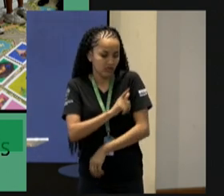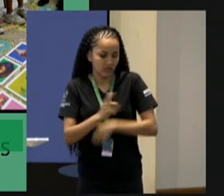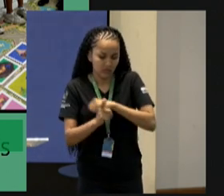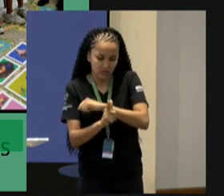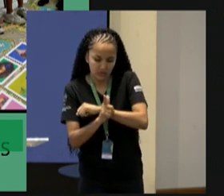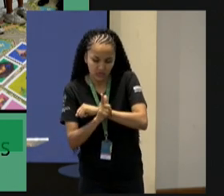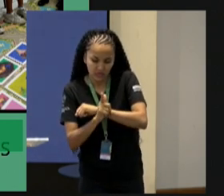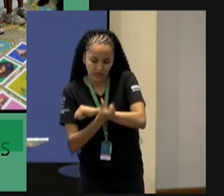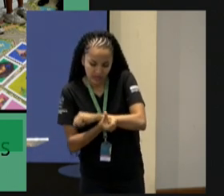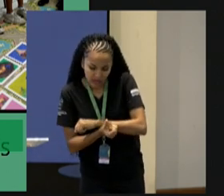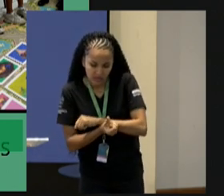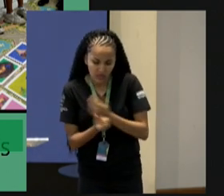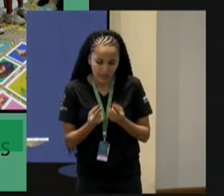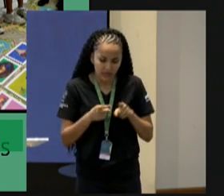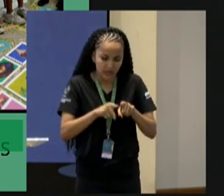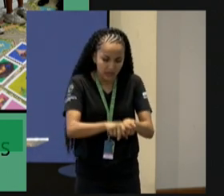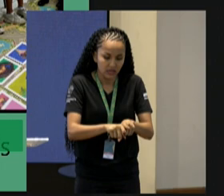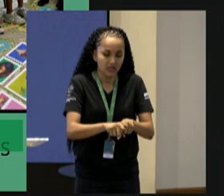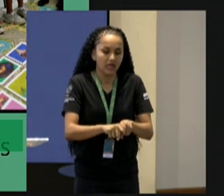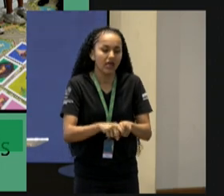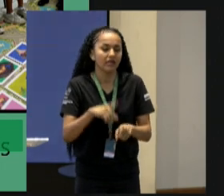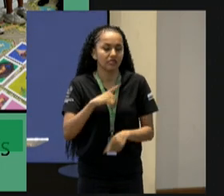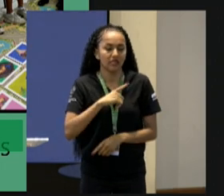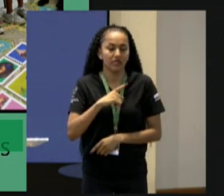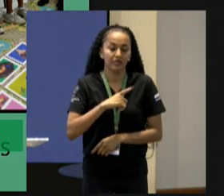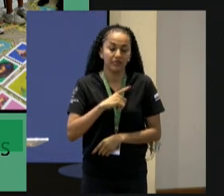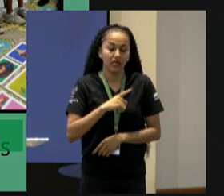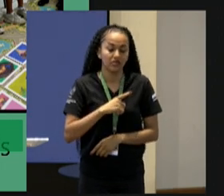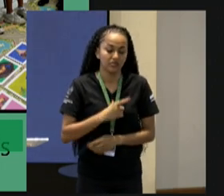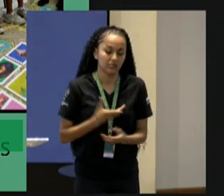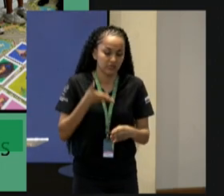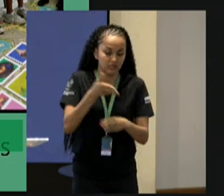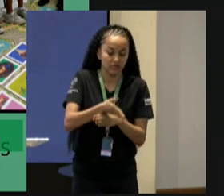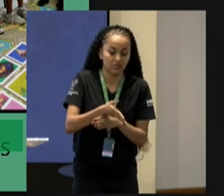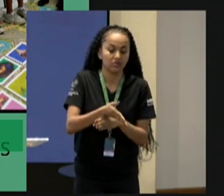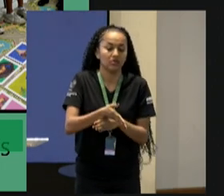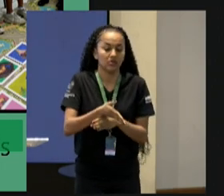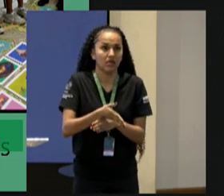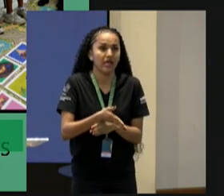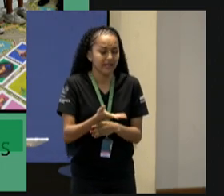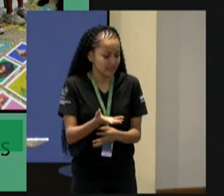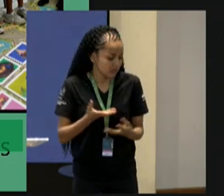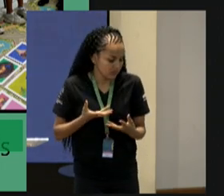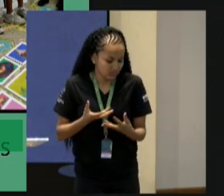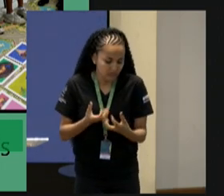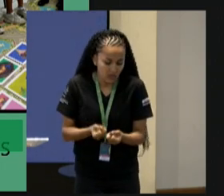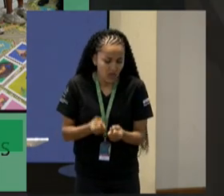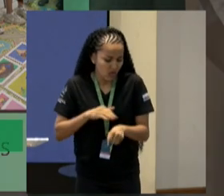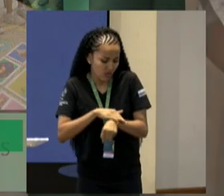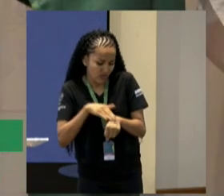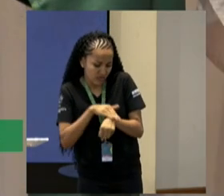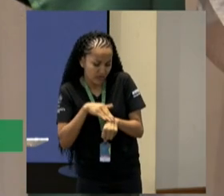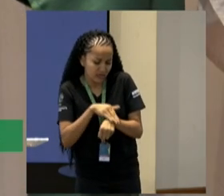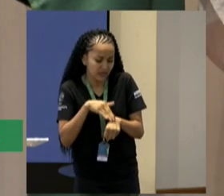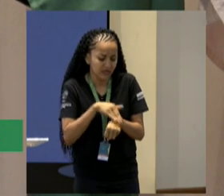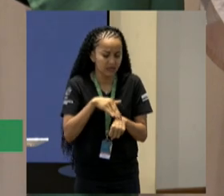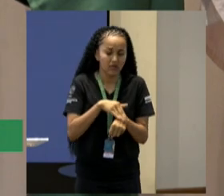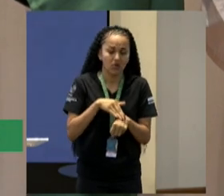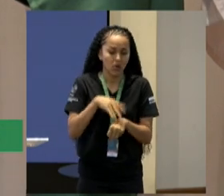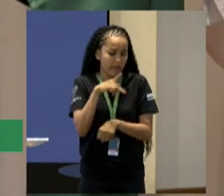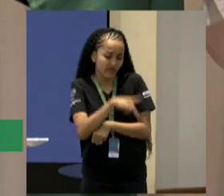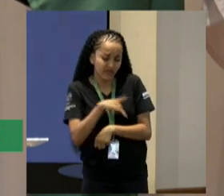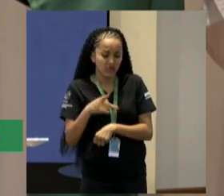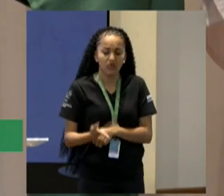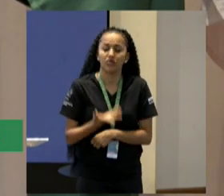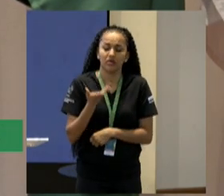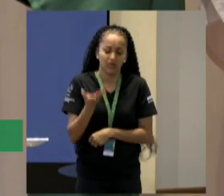essa parceria, e a gente se integra a esse projeto, a gente foi super bem recebido, conversamos, né, com a